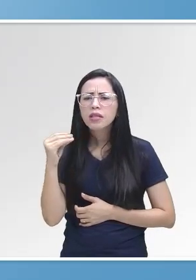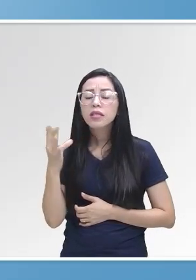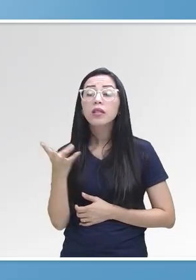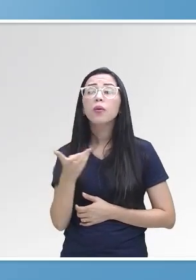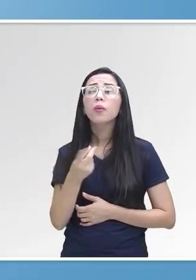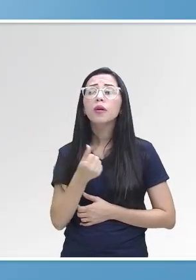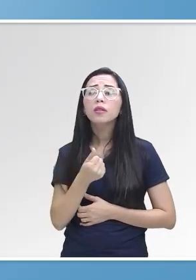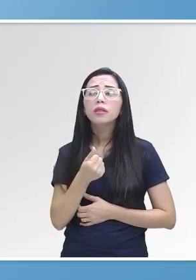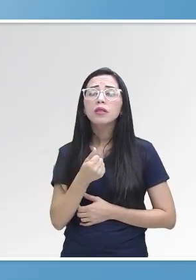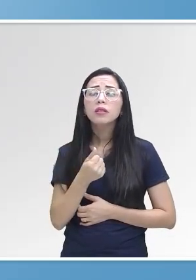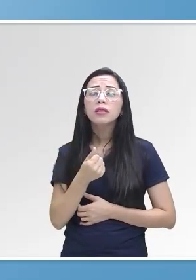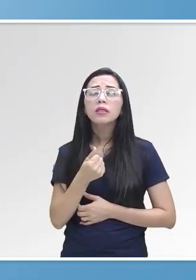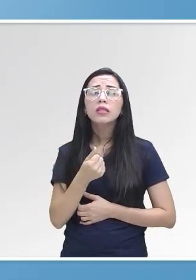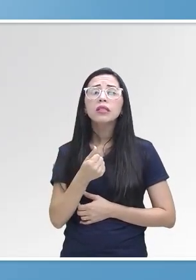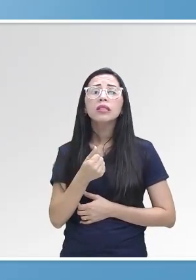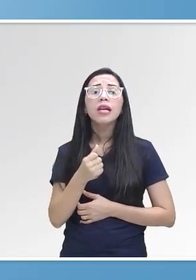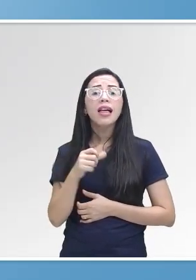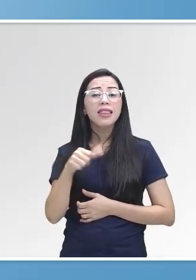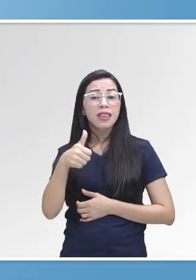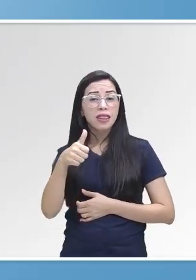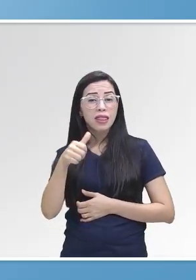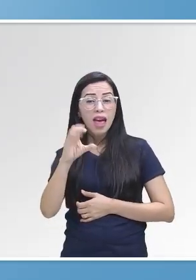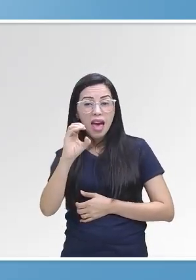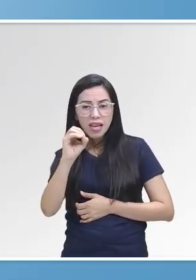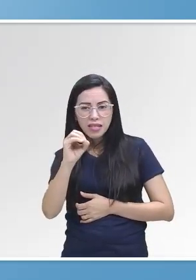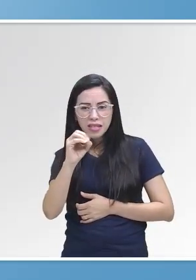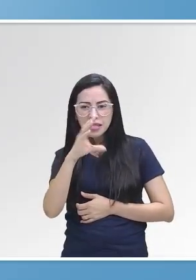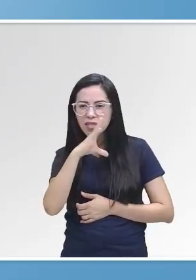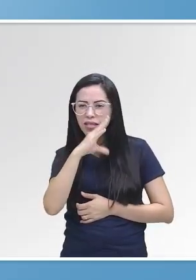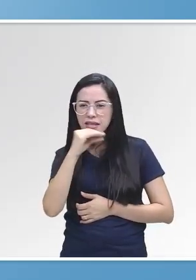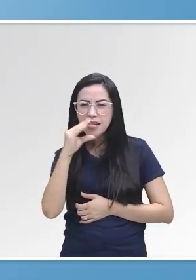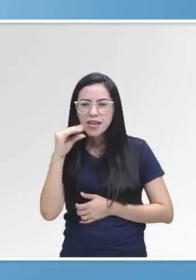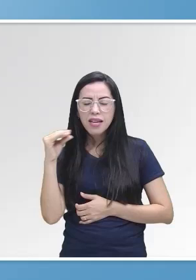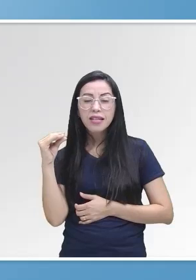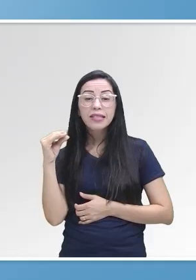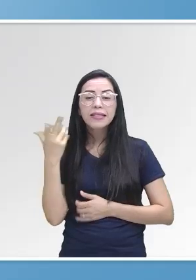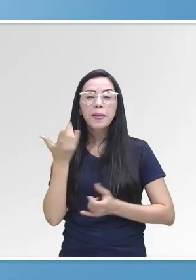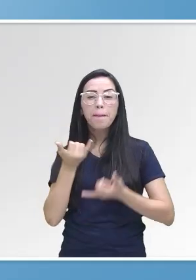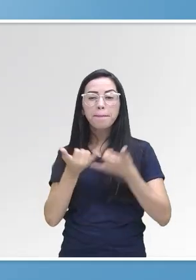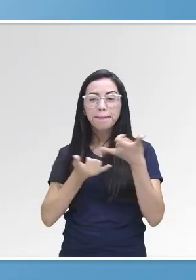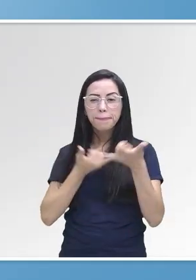cinco seis sete oito nove dez crianças